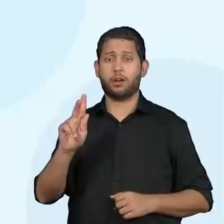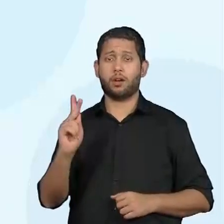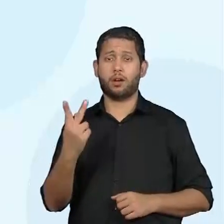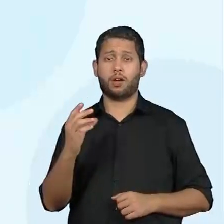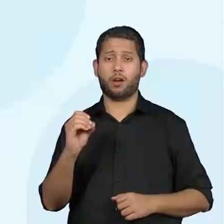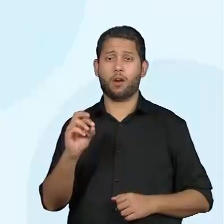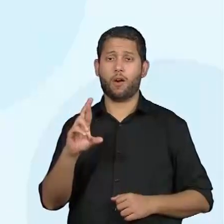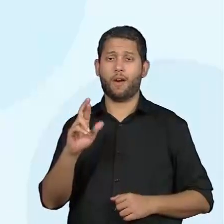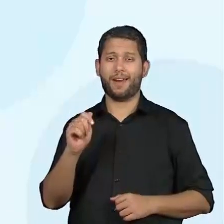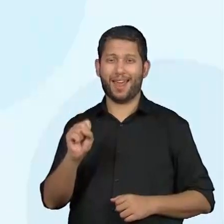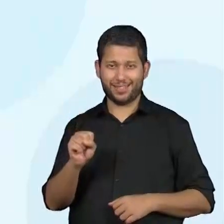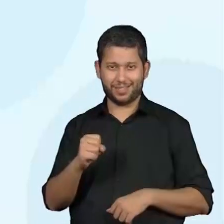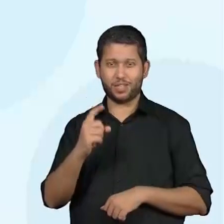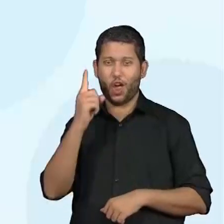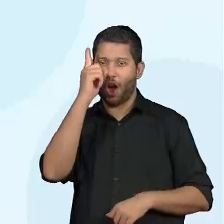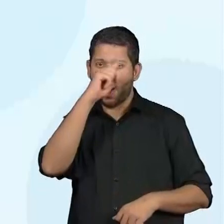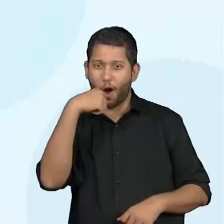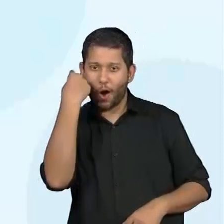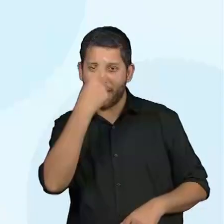horas